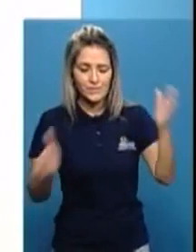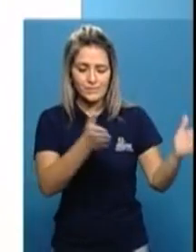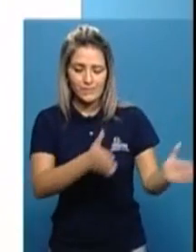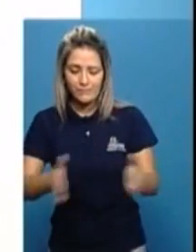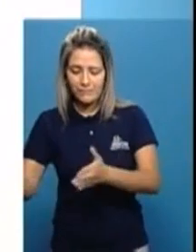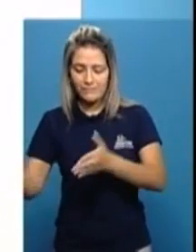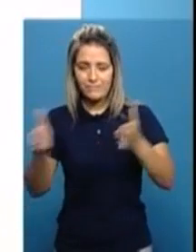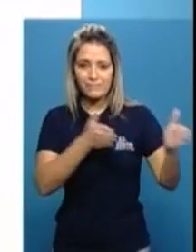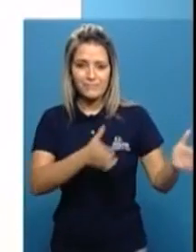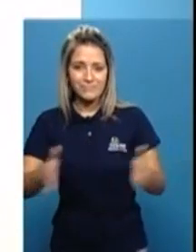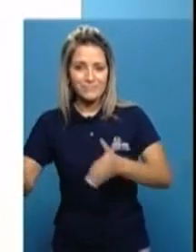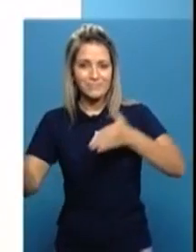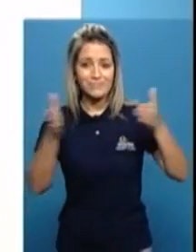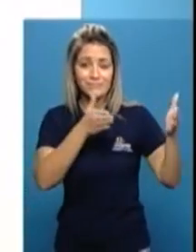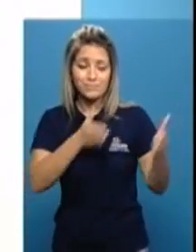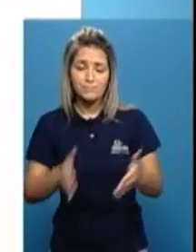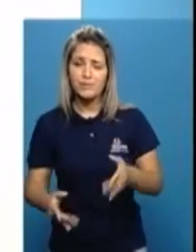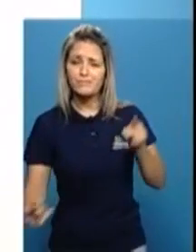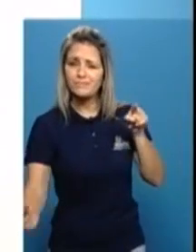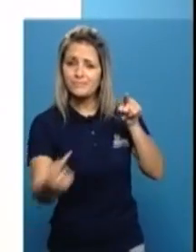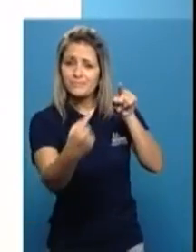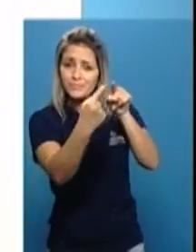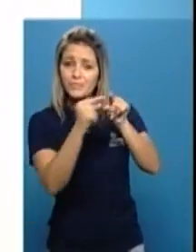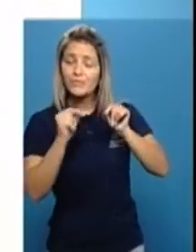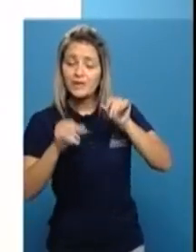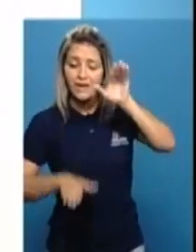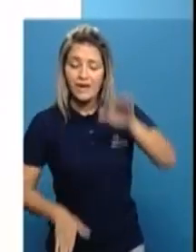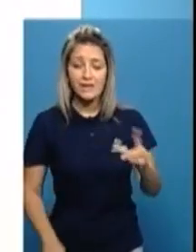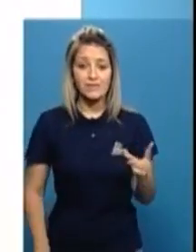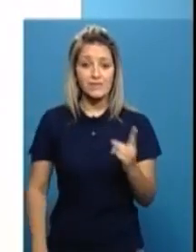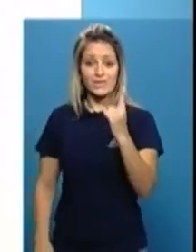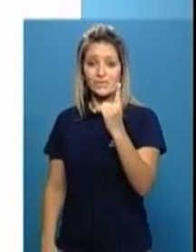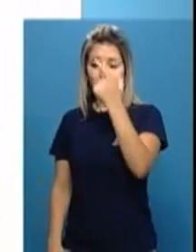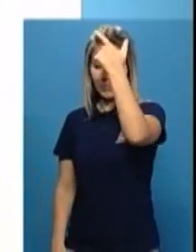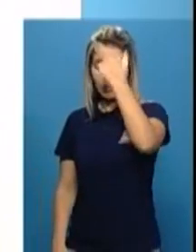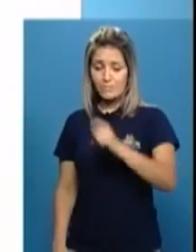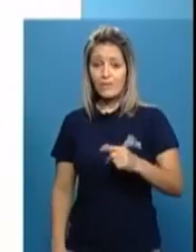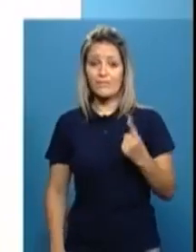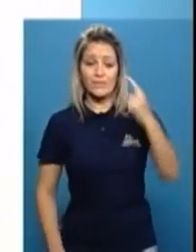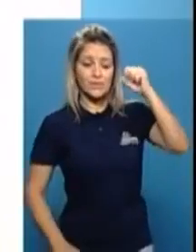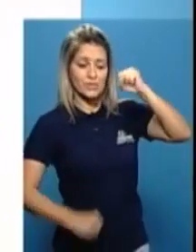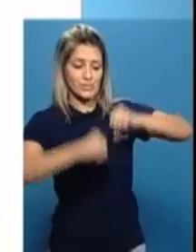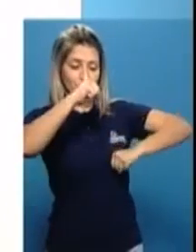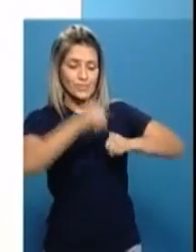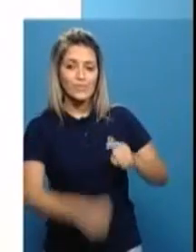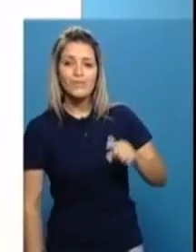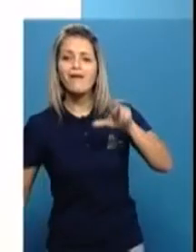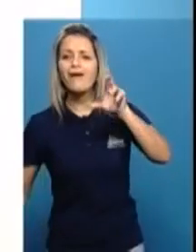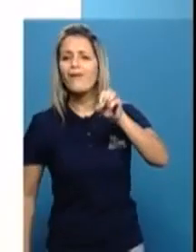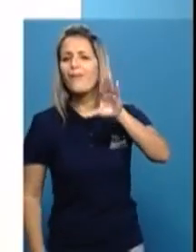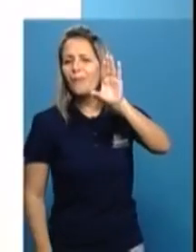ela também permite muitas vezes que somente um operador ou um robô, ou 2 ou 3